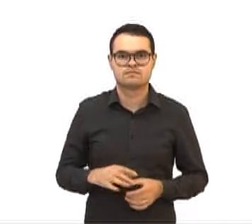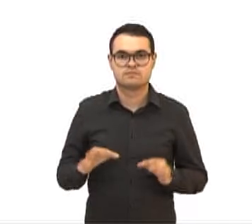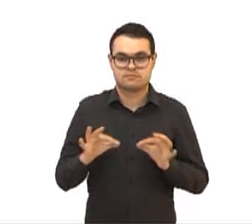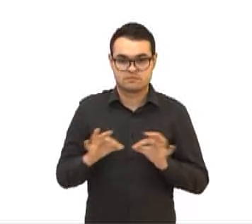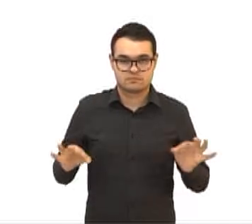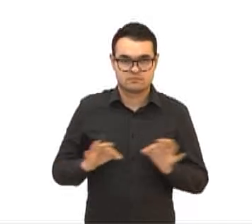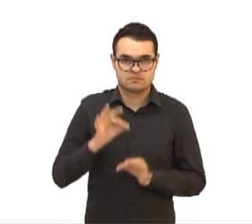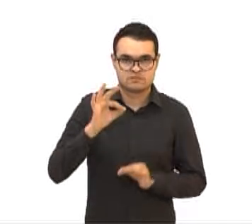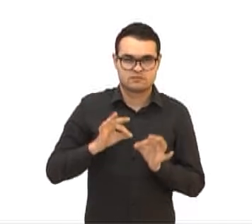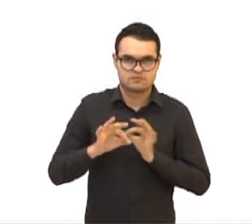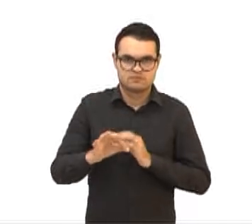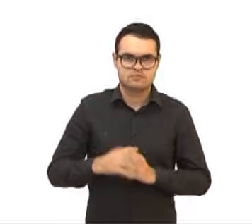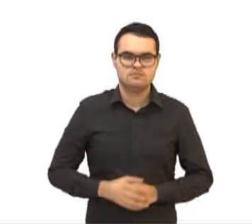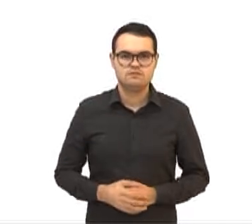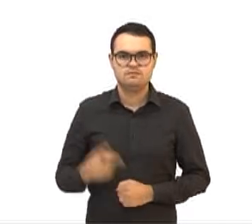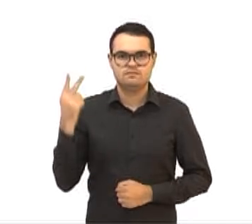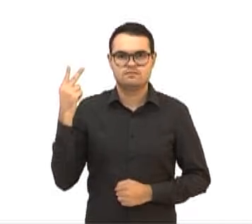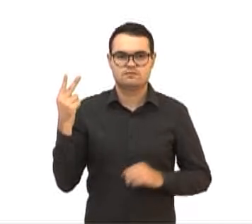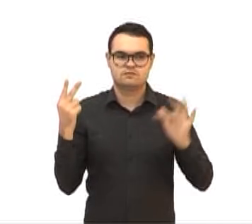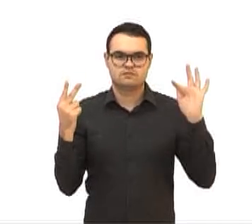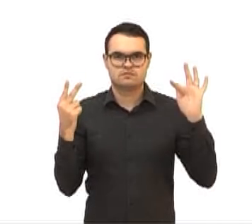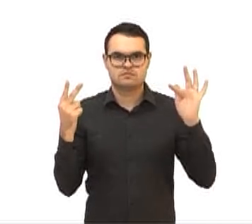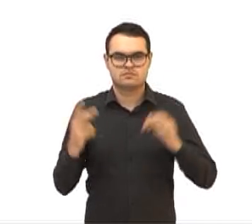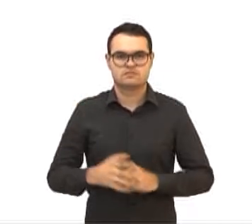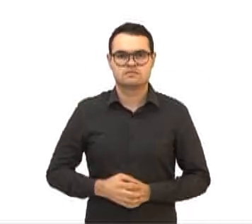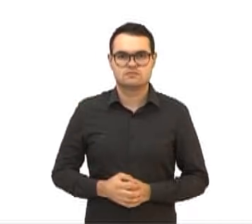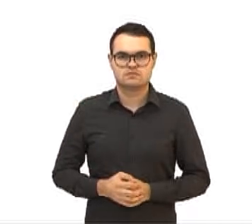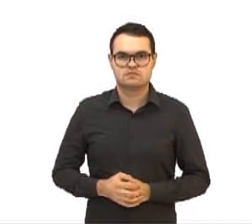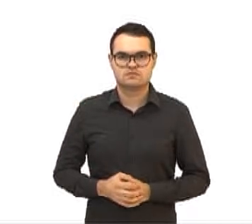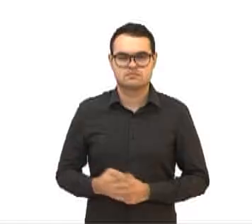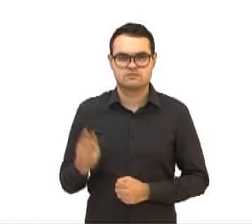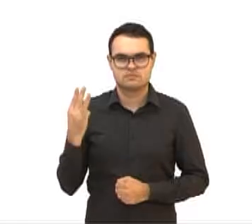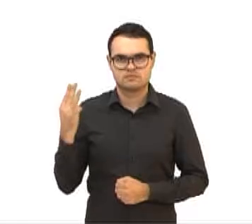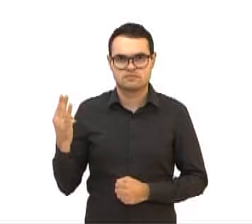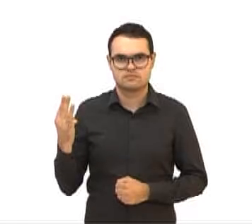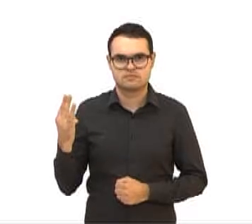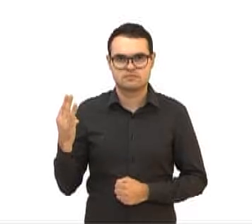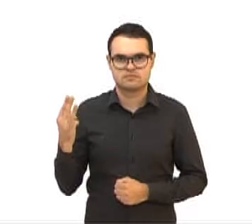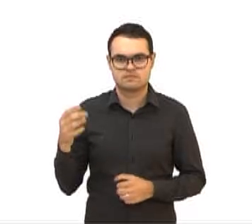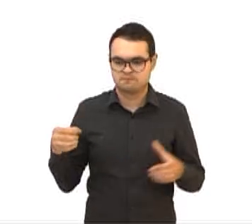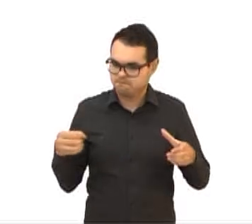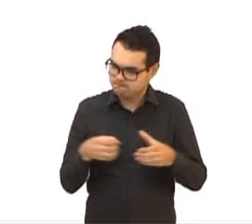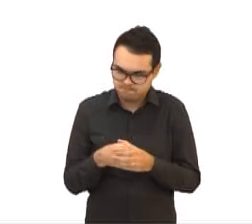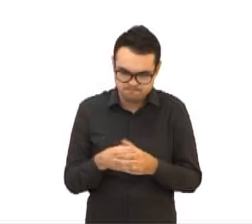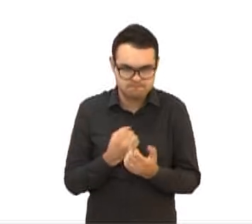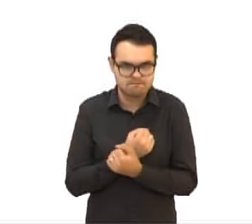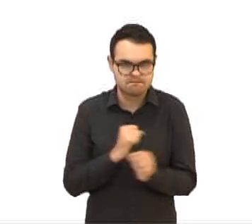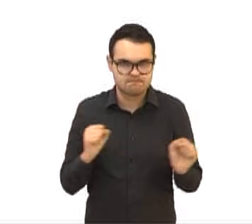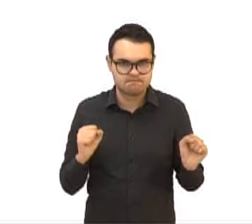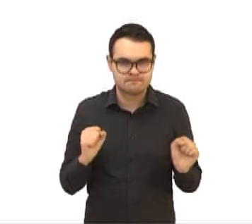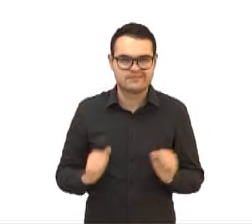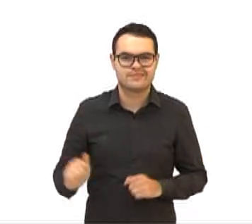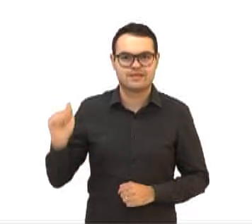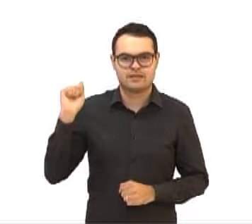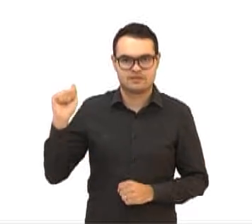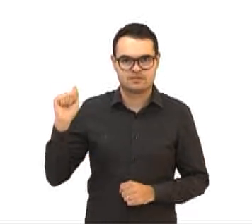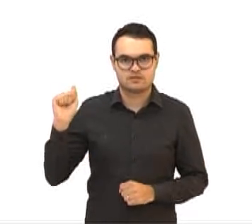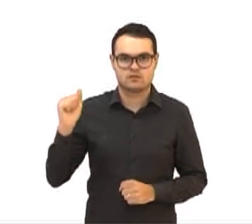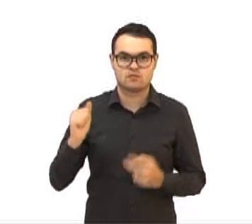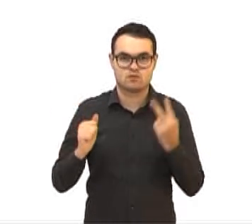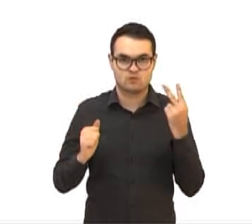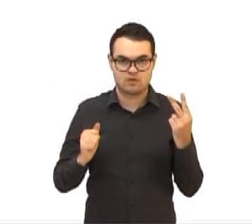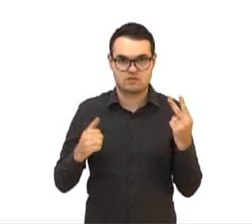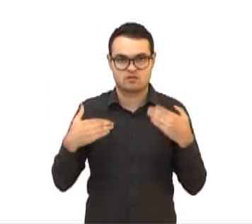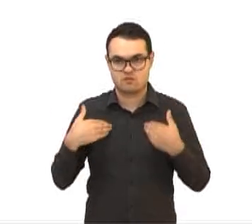que a matéria ocupa. 2F. Na 3, impenetrabilidade. Letra A. 2 corpos não